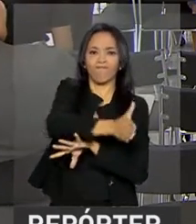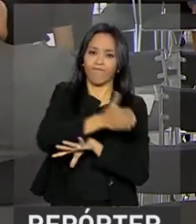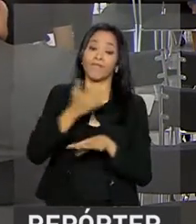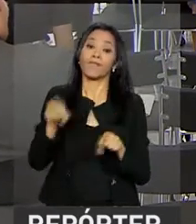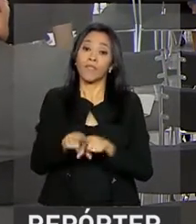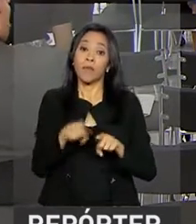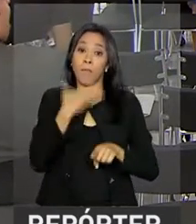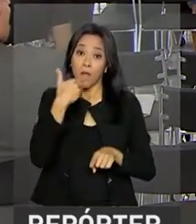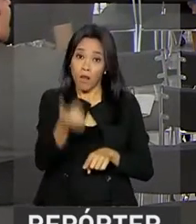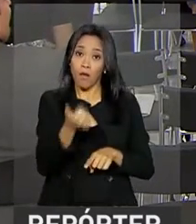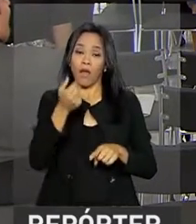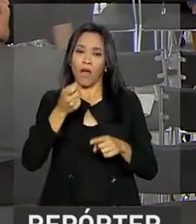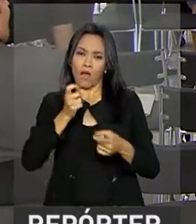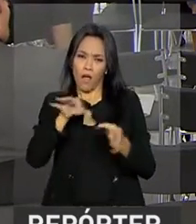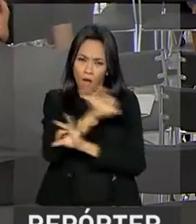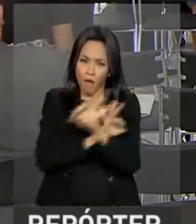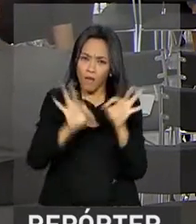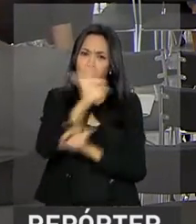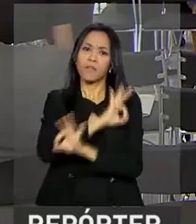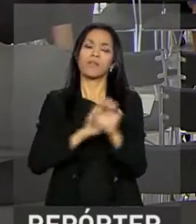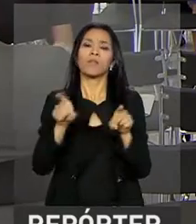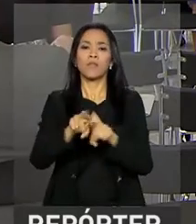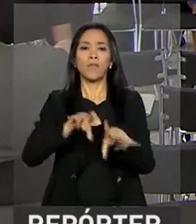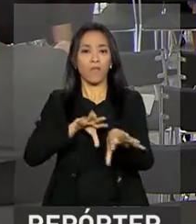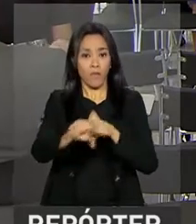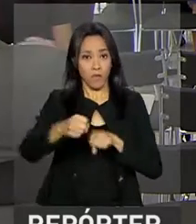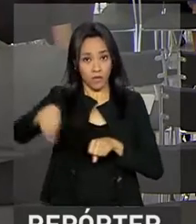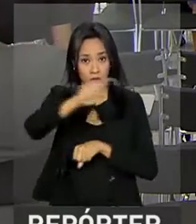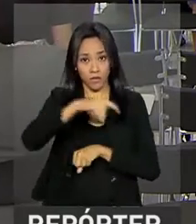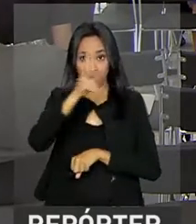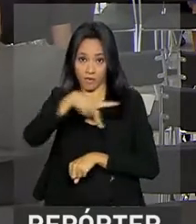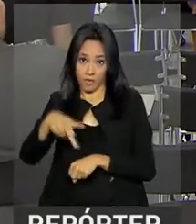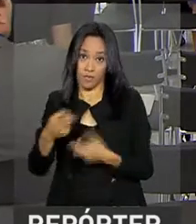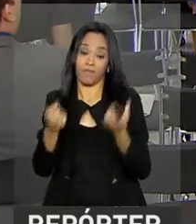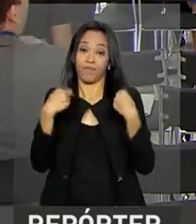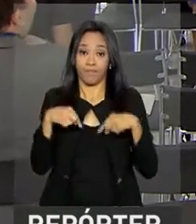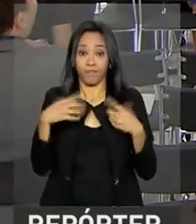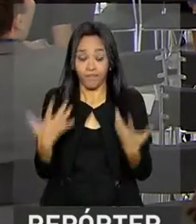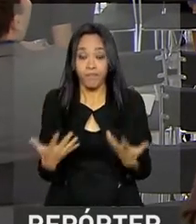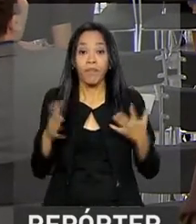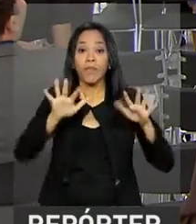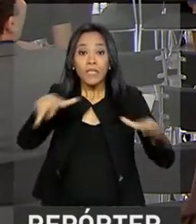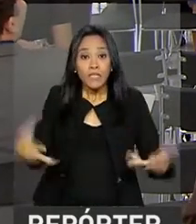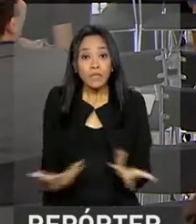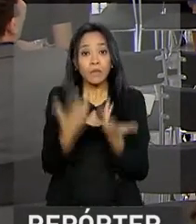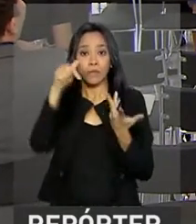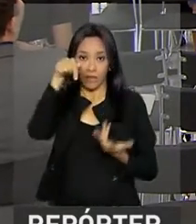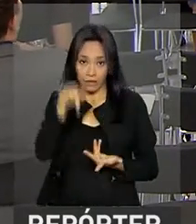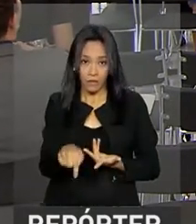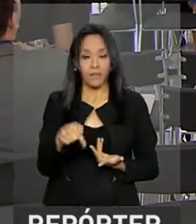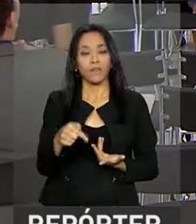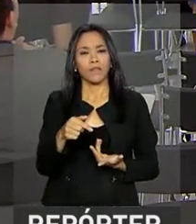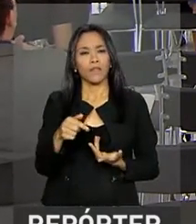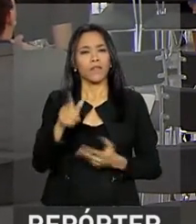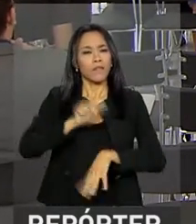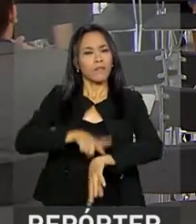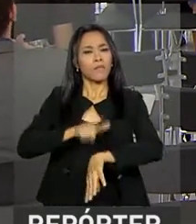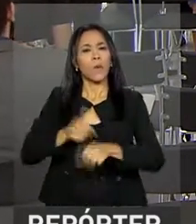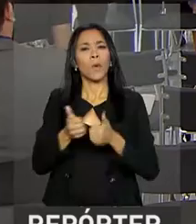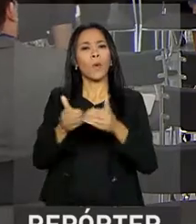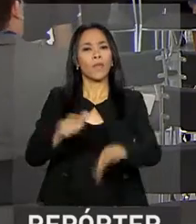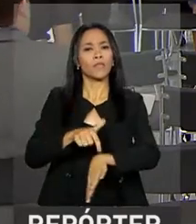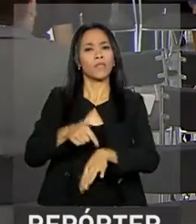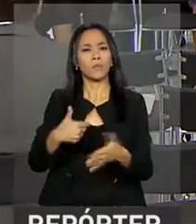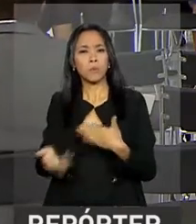a gestão e valorizar a formação de professores. Bom, a cerimônia aqui no Palácio do Planalto está prevista para